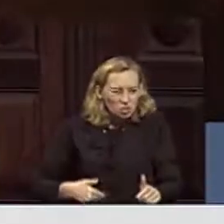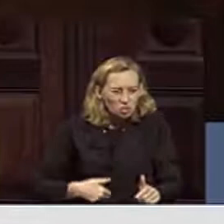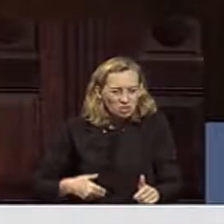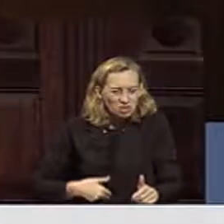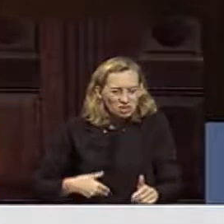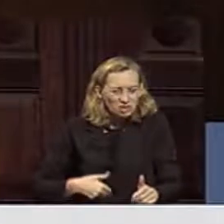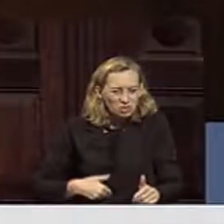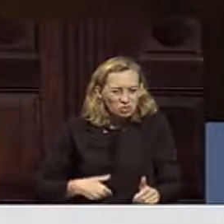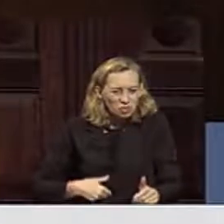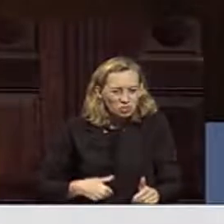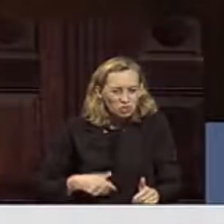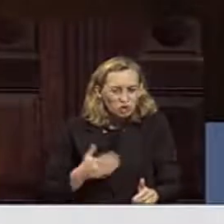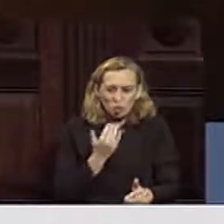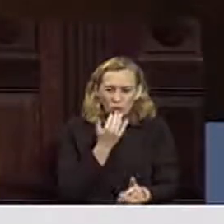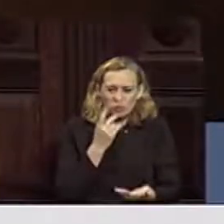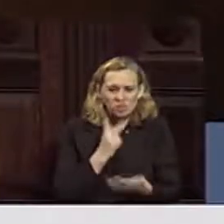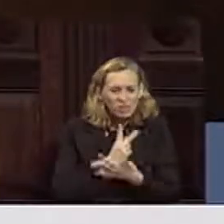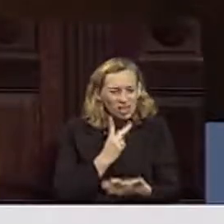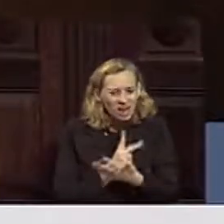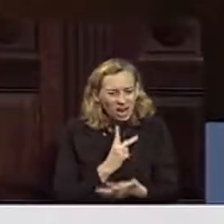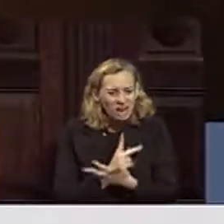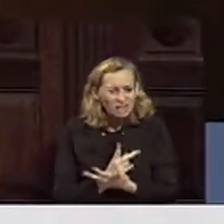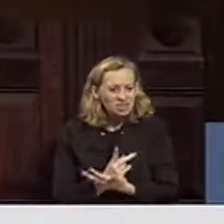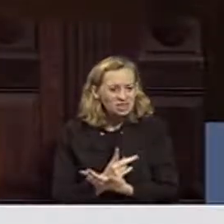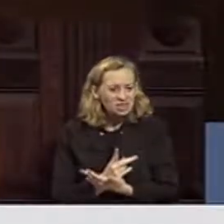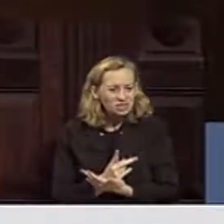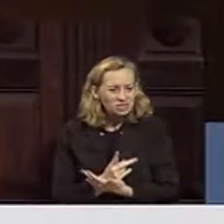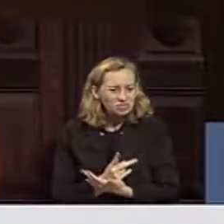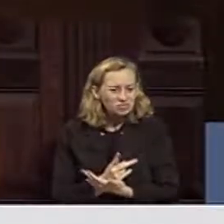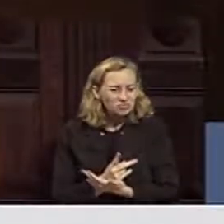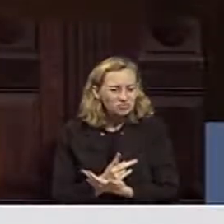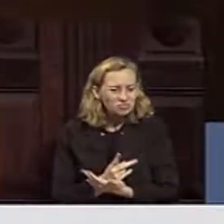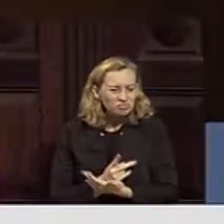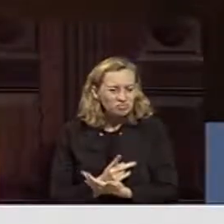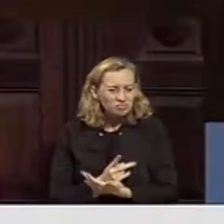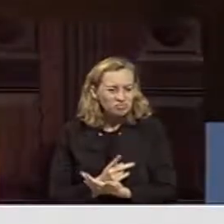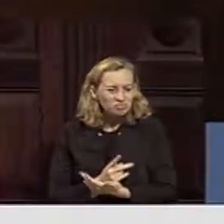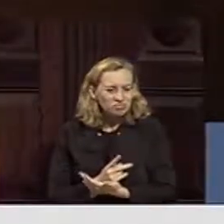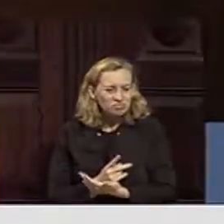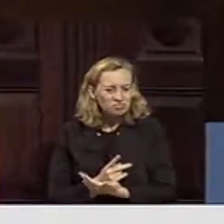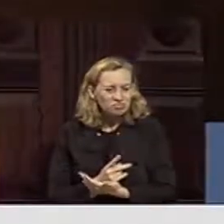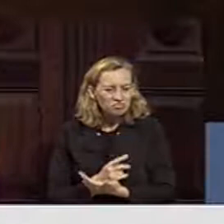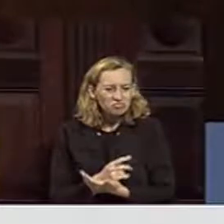inadequada, que aqueles pacientes não estavam tendo o atendimento devido.